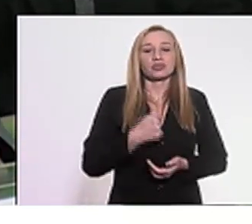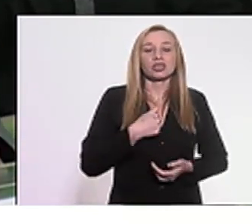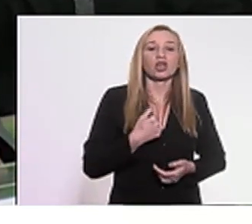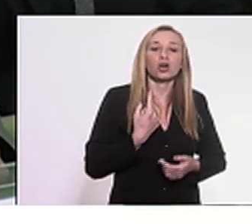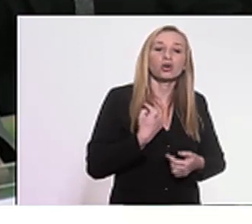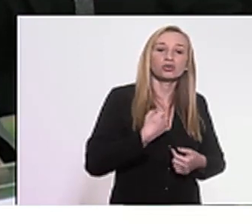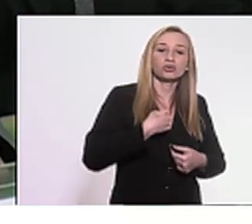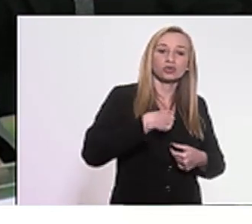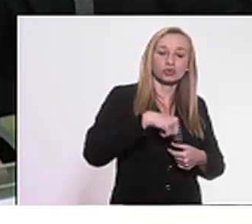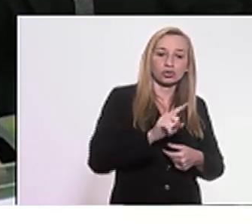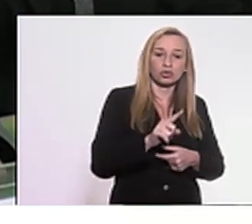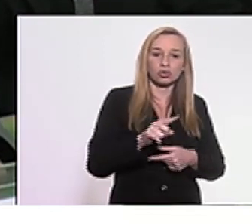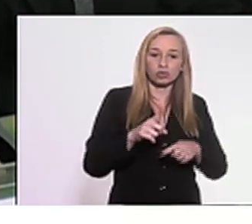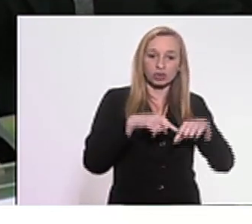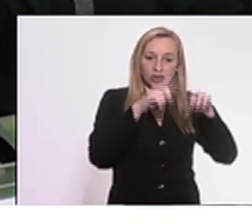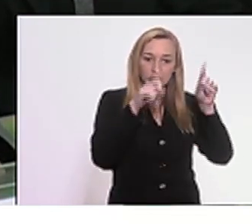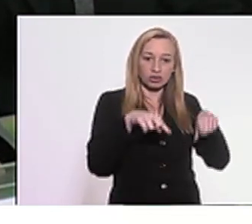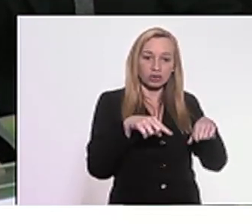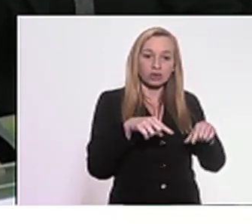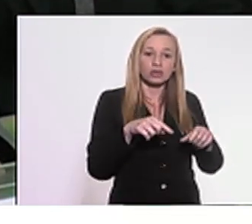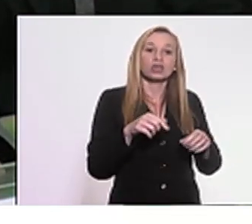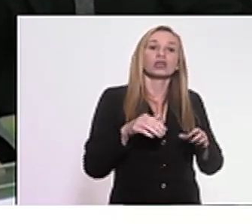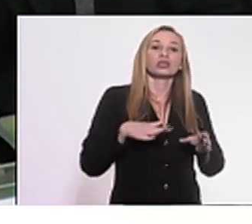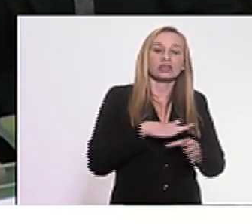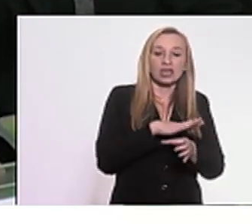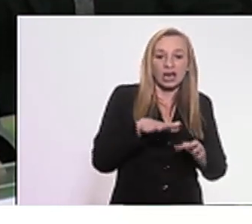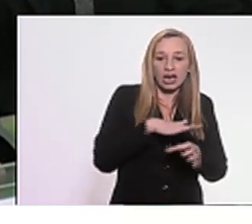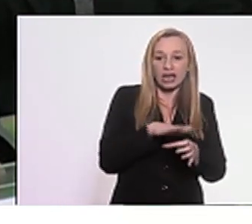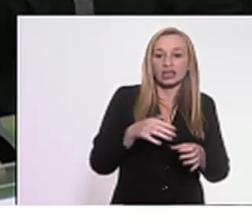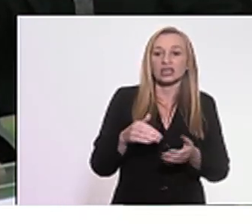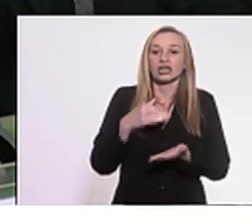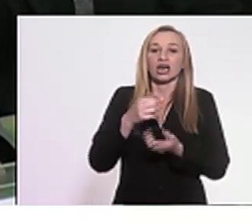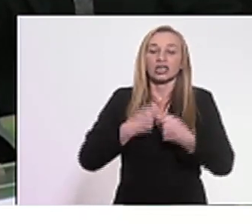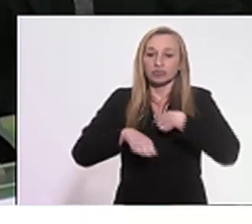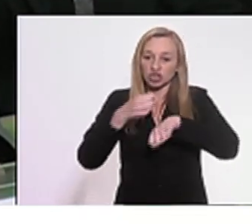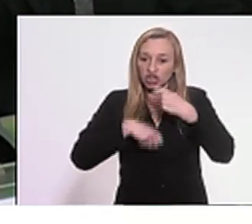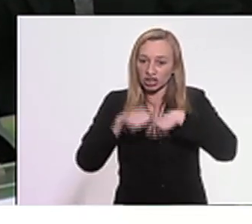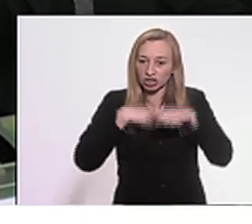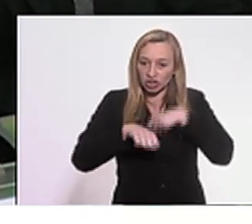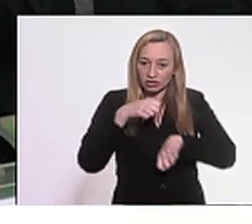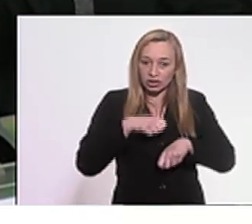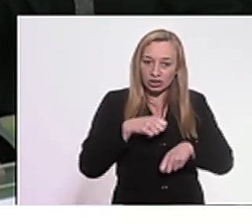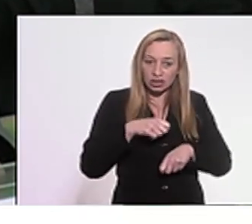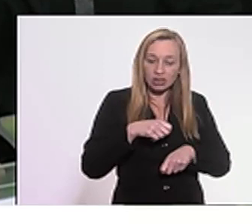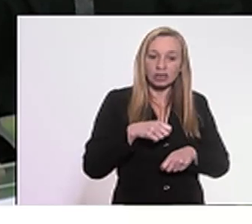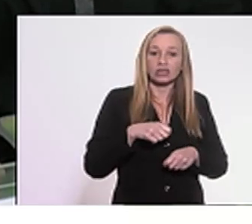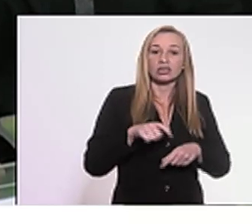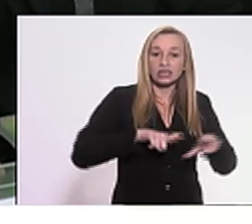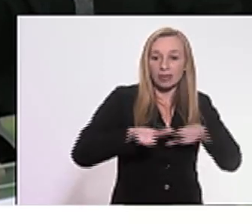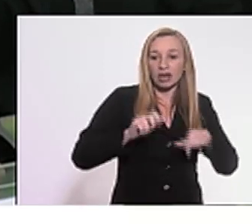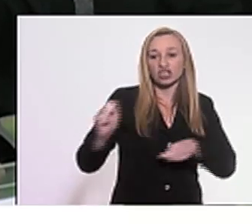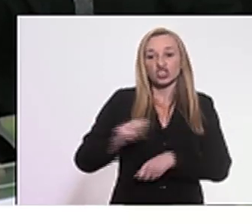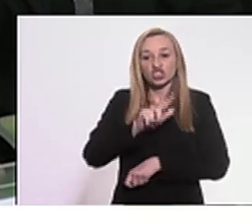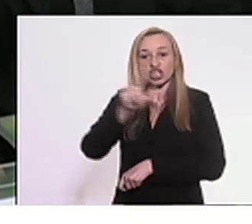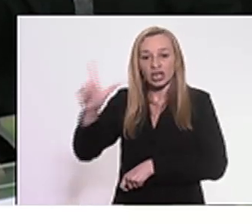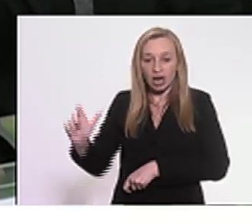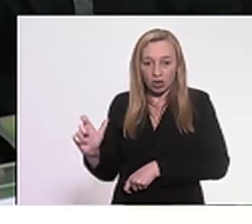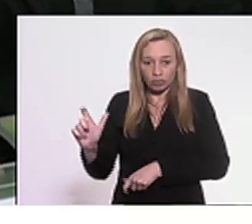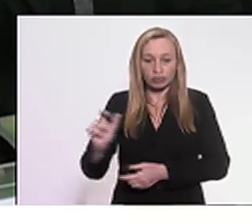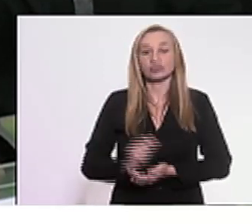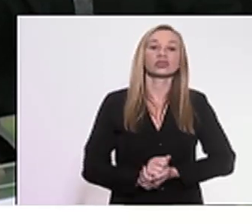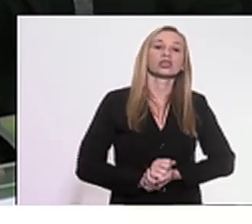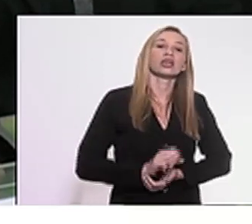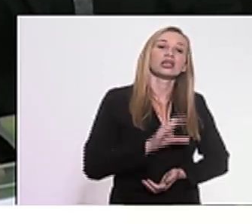assuntos militares, sou eu e o Wallace. RISG, Regulamento Interno de Serviços Gerais, RDPM,